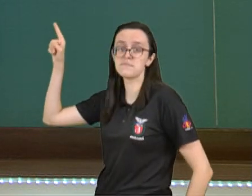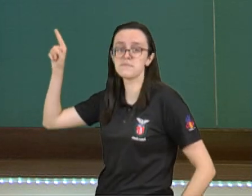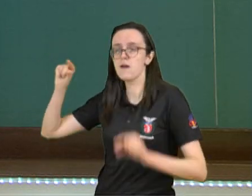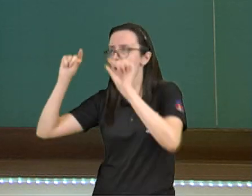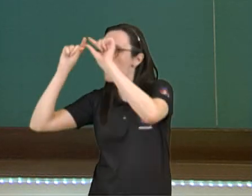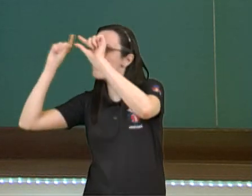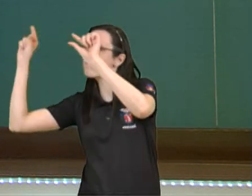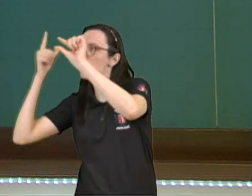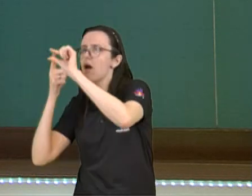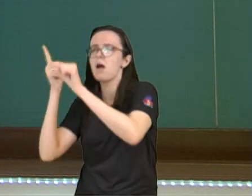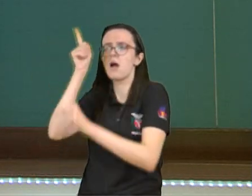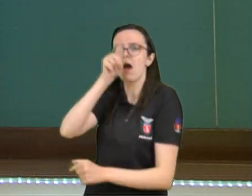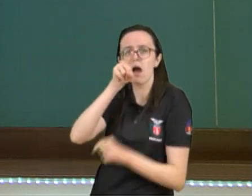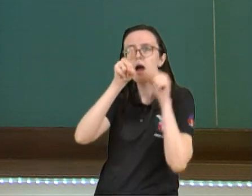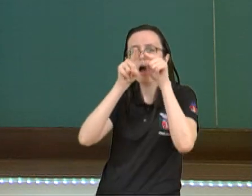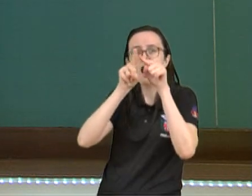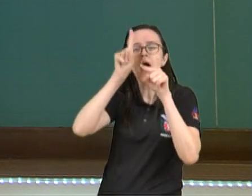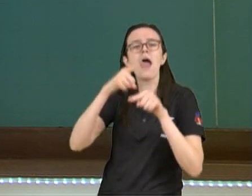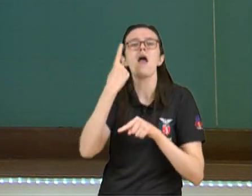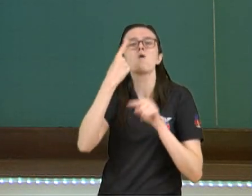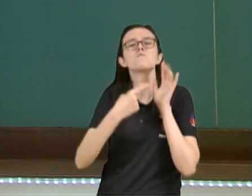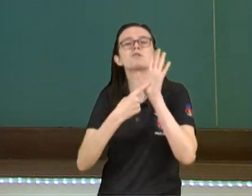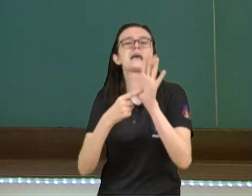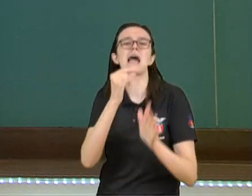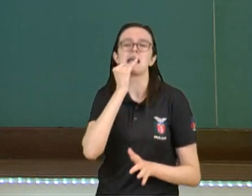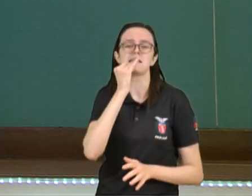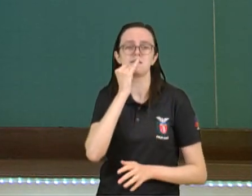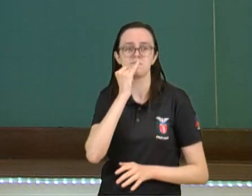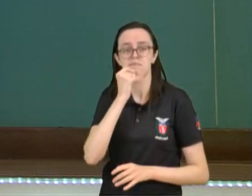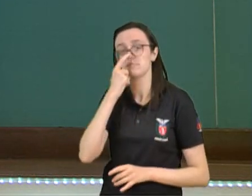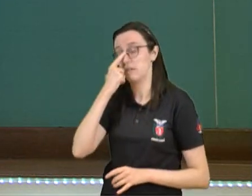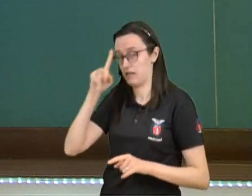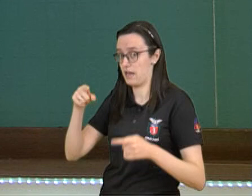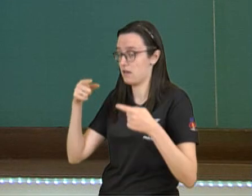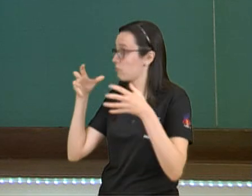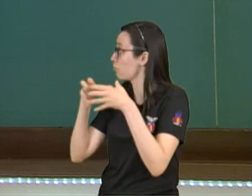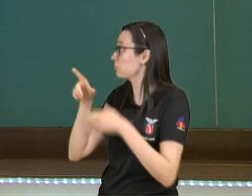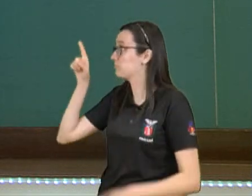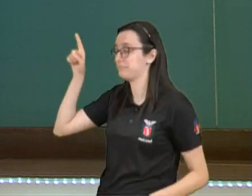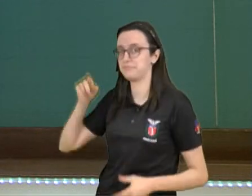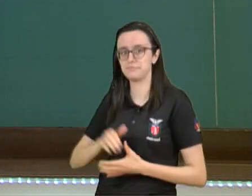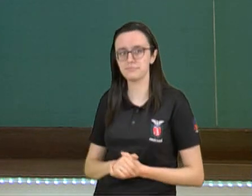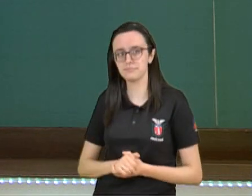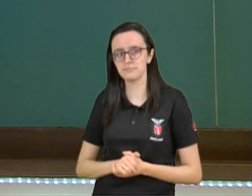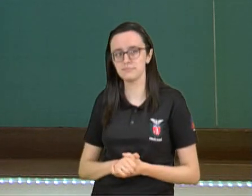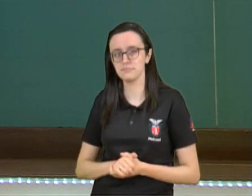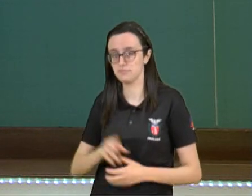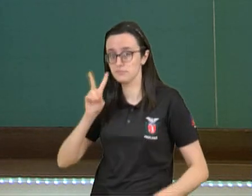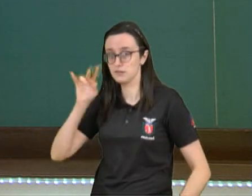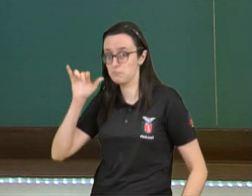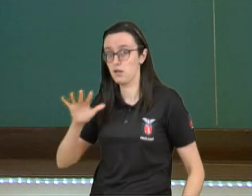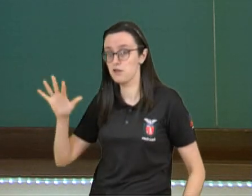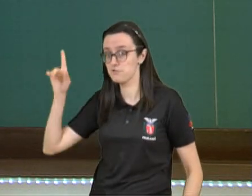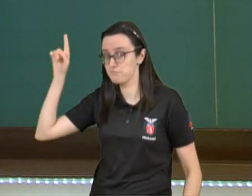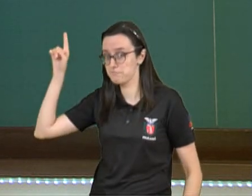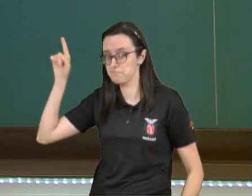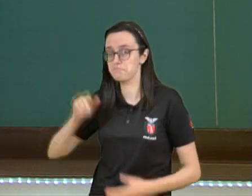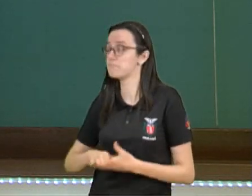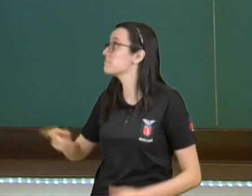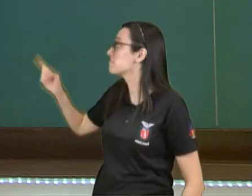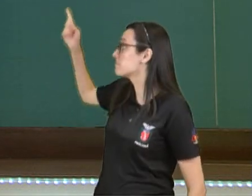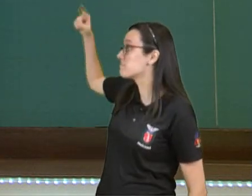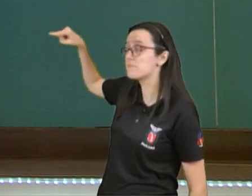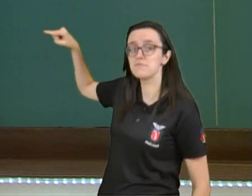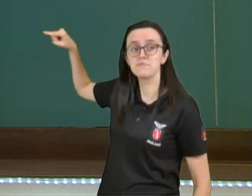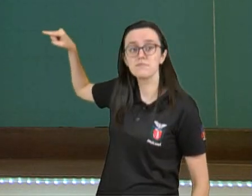euglenofícias ou euglenófitas. É o grupo onde eu encontro esse exemplar. E olha lá a imagem. No